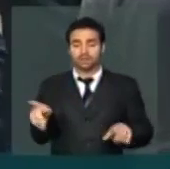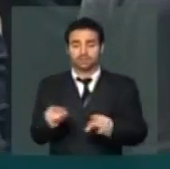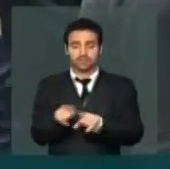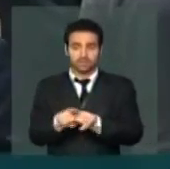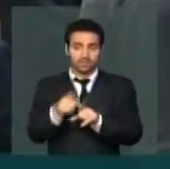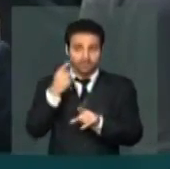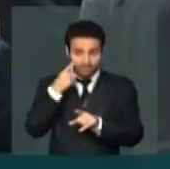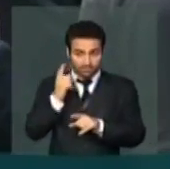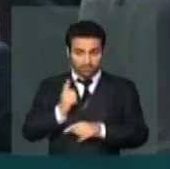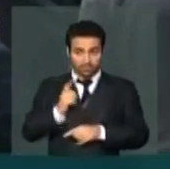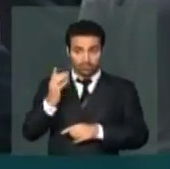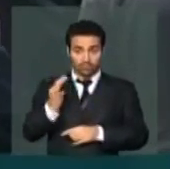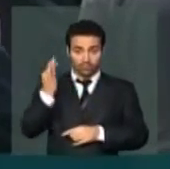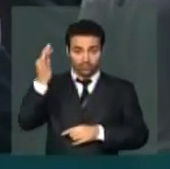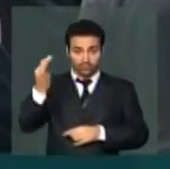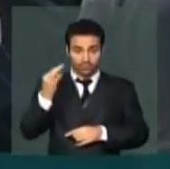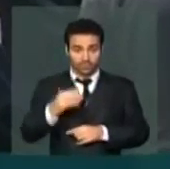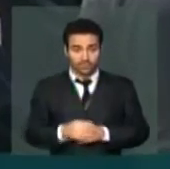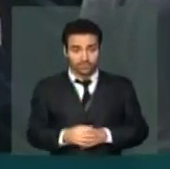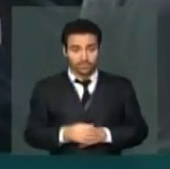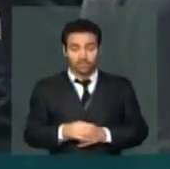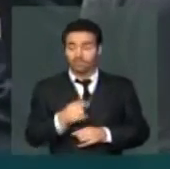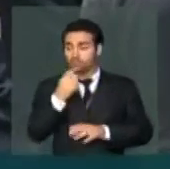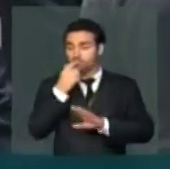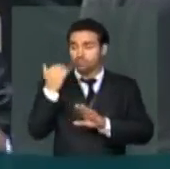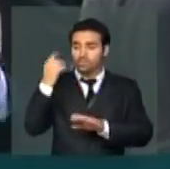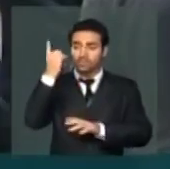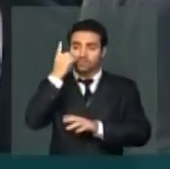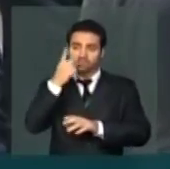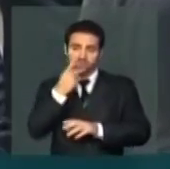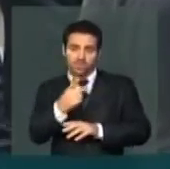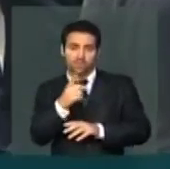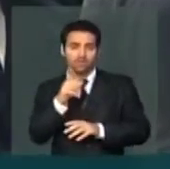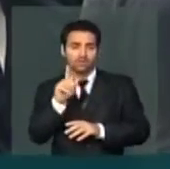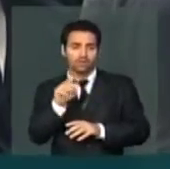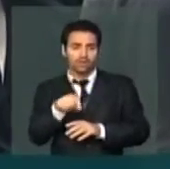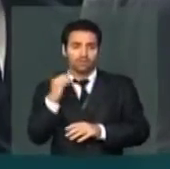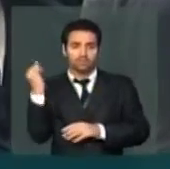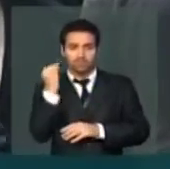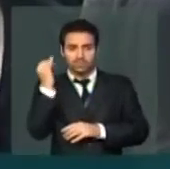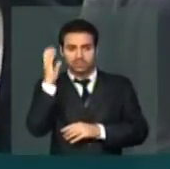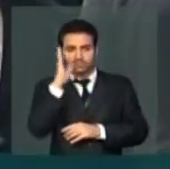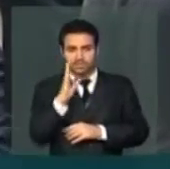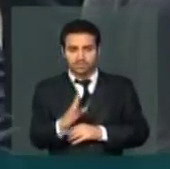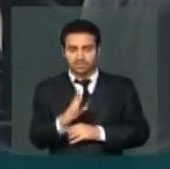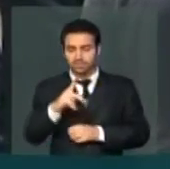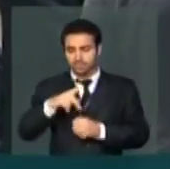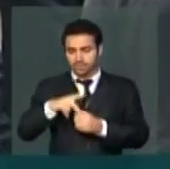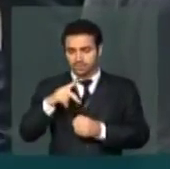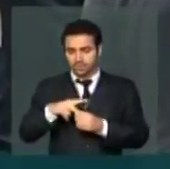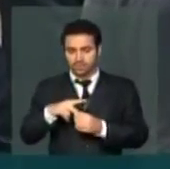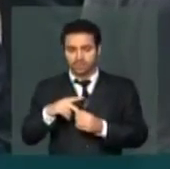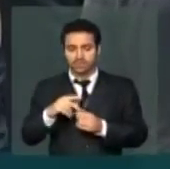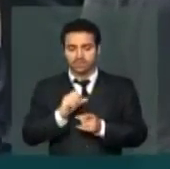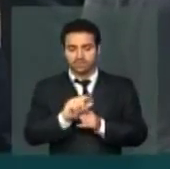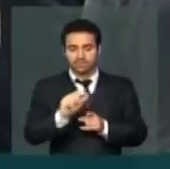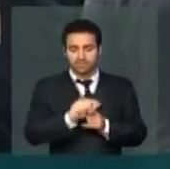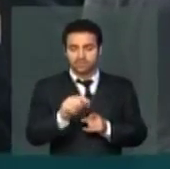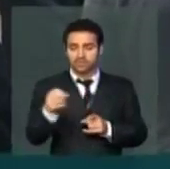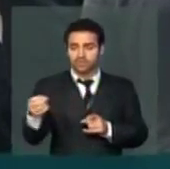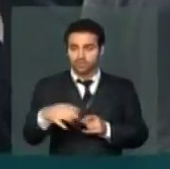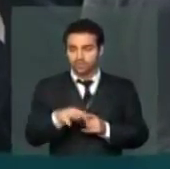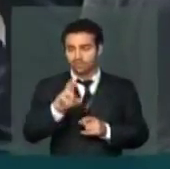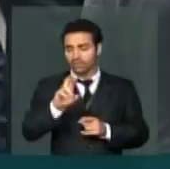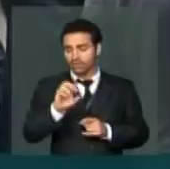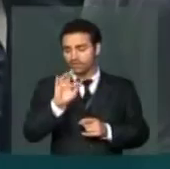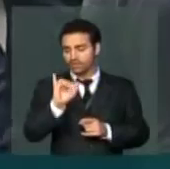horizonte e o futuro. Quando vejo um deputado há pouco dizendo que é importante para o Brasil a Petrobras investir em novas